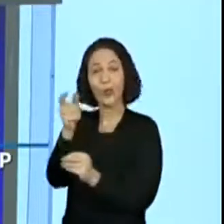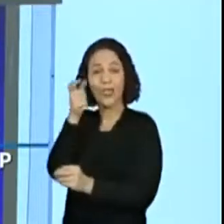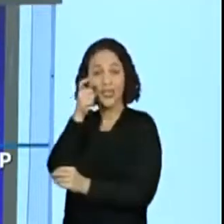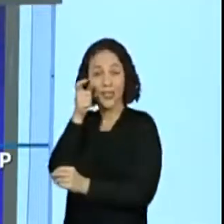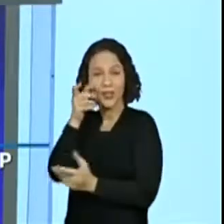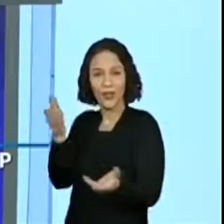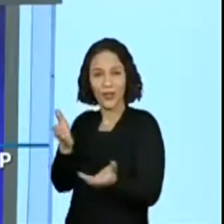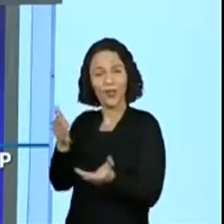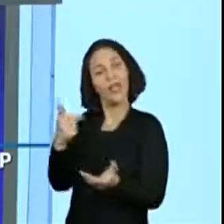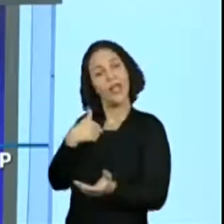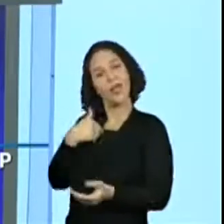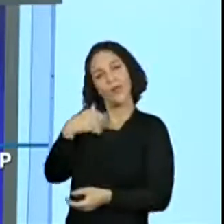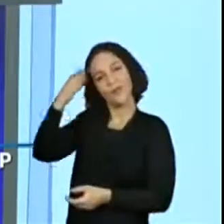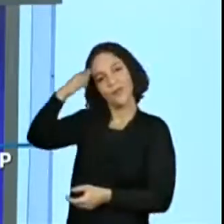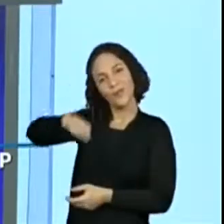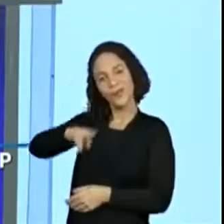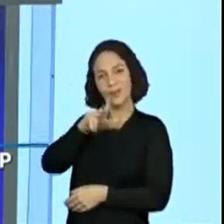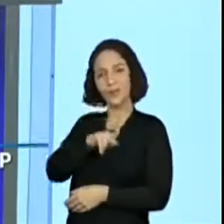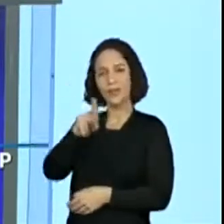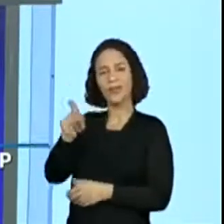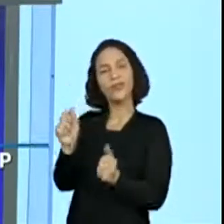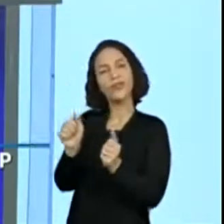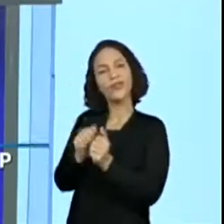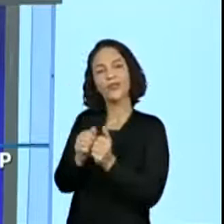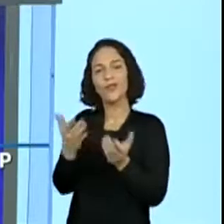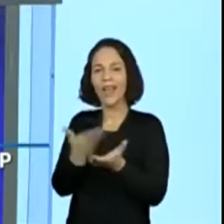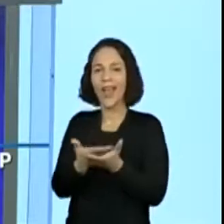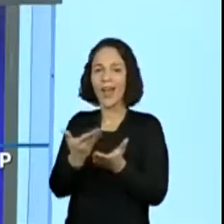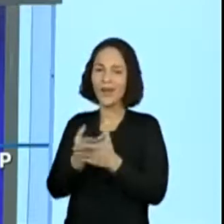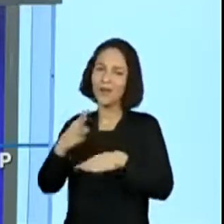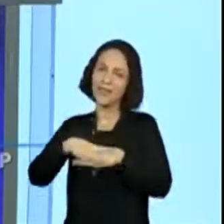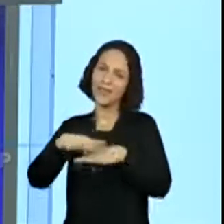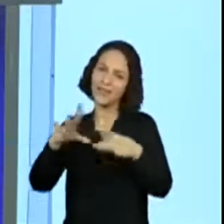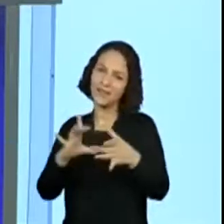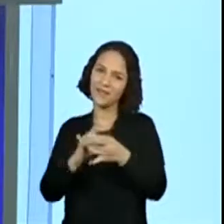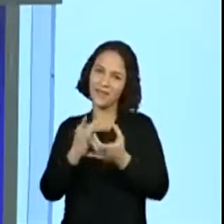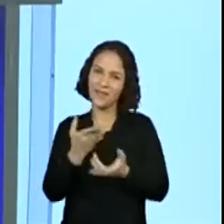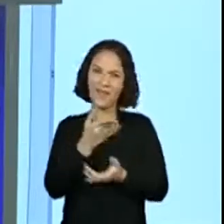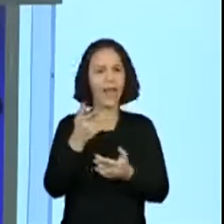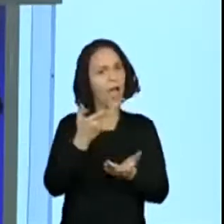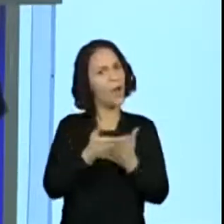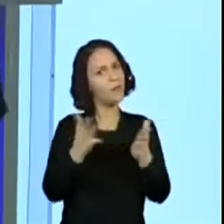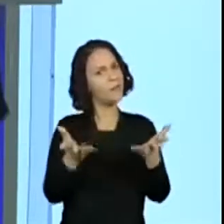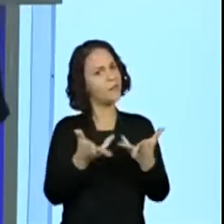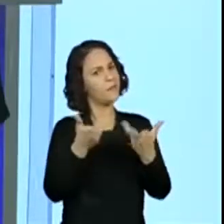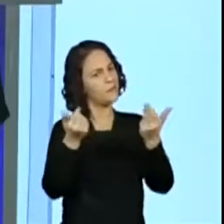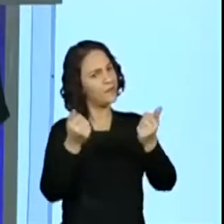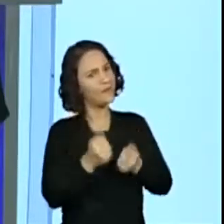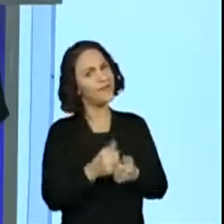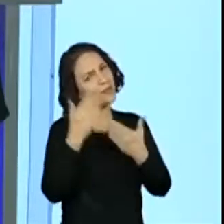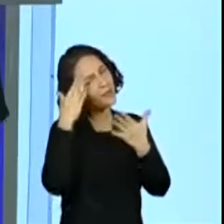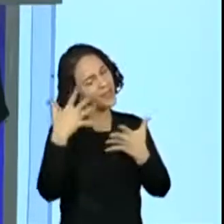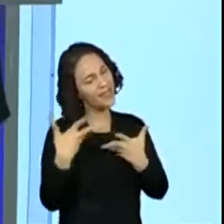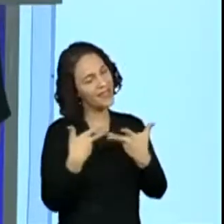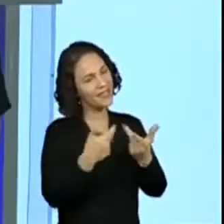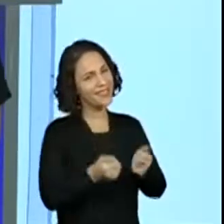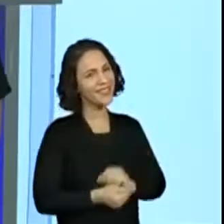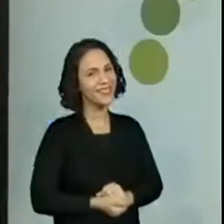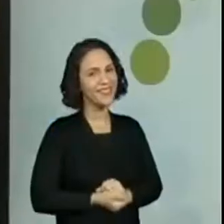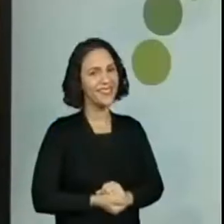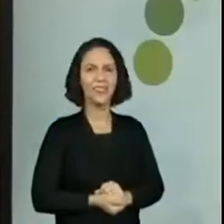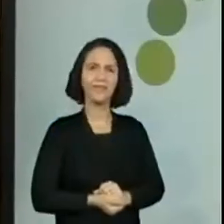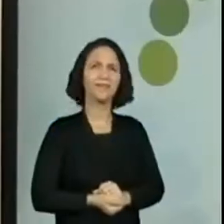professora Franciele e continuo acompanhando vocês nessas aulas de matemática que estão maravilhosas. Muito obrigada pelo convite, Pro.